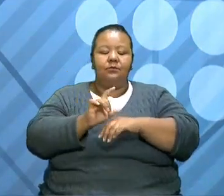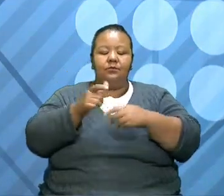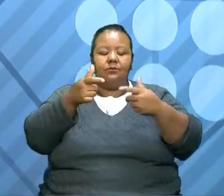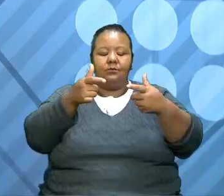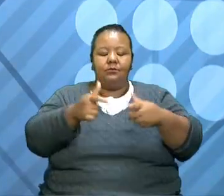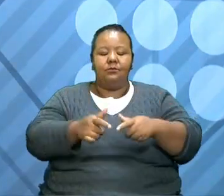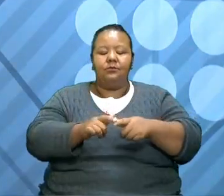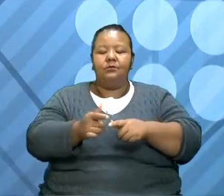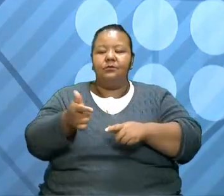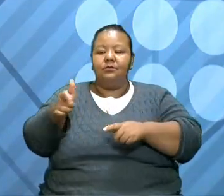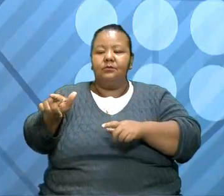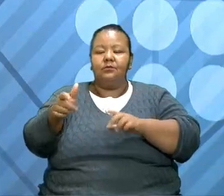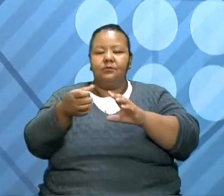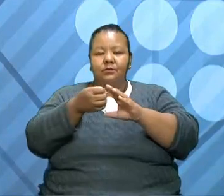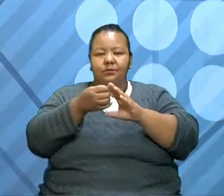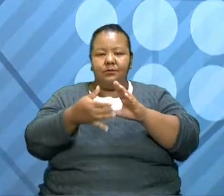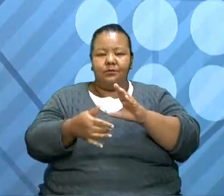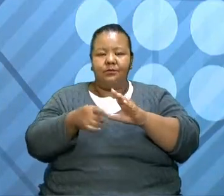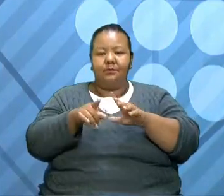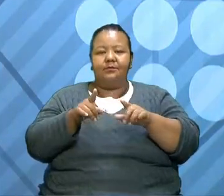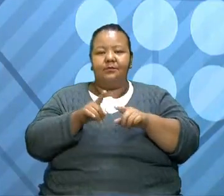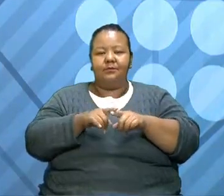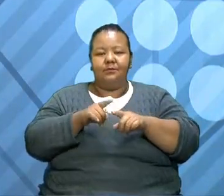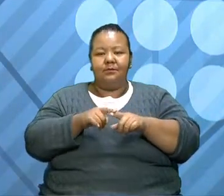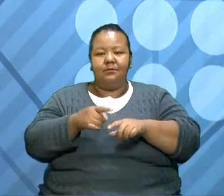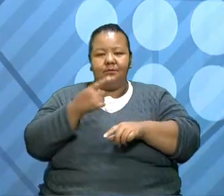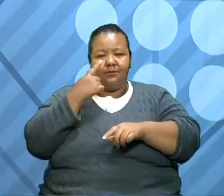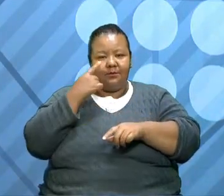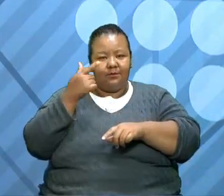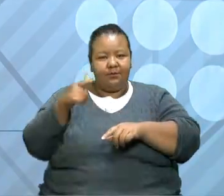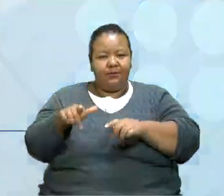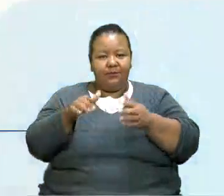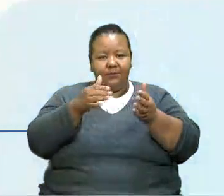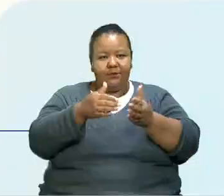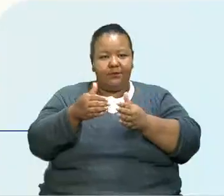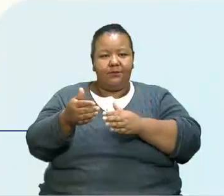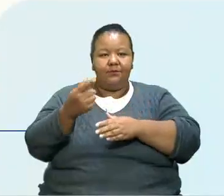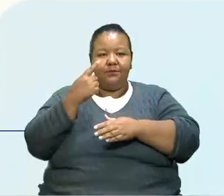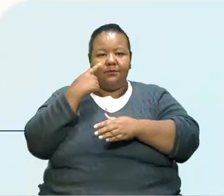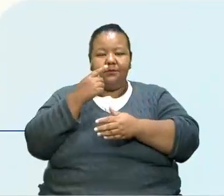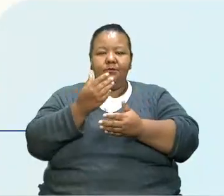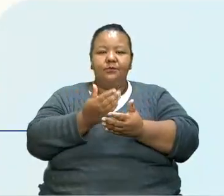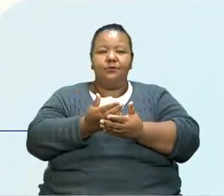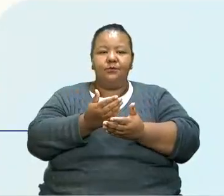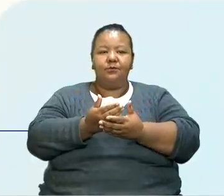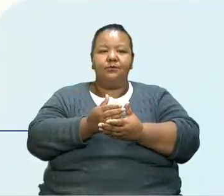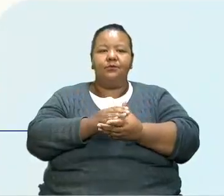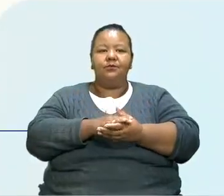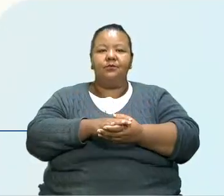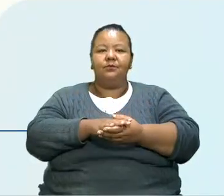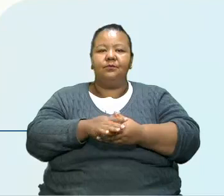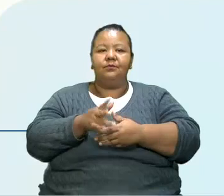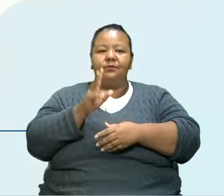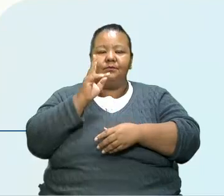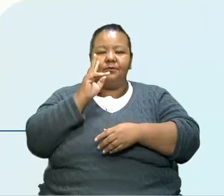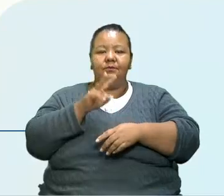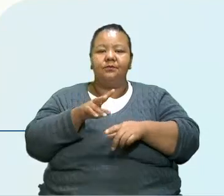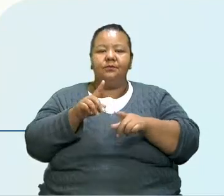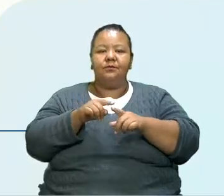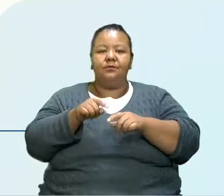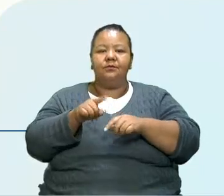mas por outras características também. Vamos ver mais outras etapas que nós analisamos? Nós vimos também